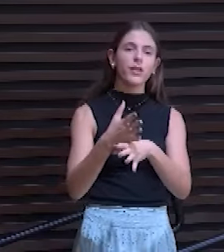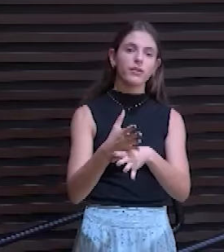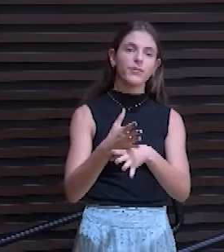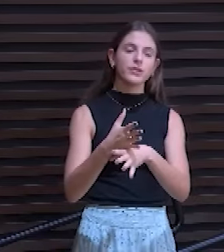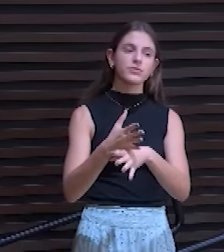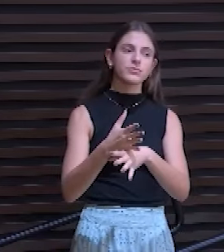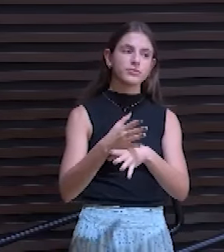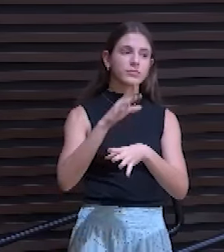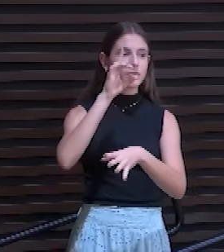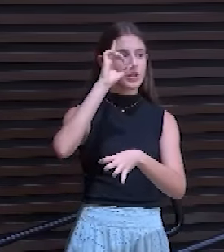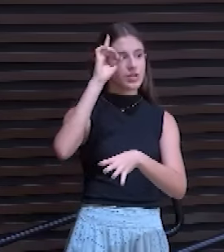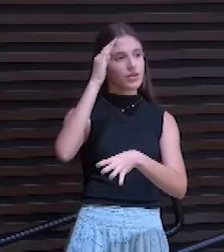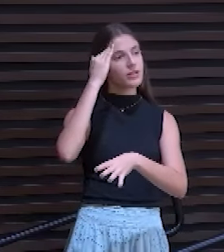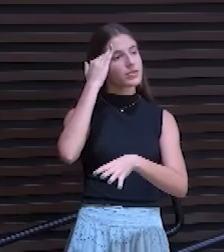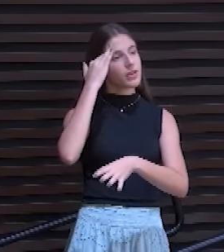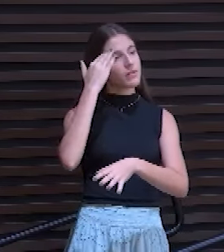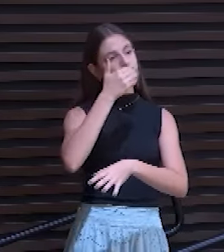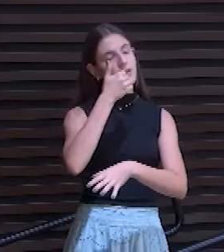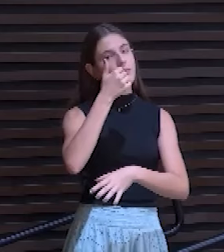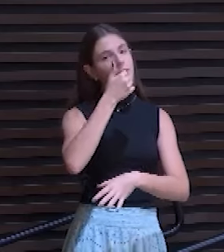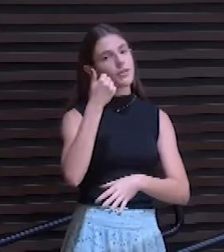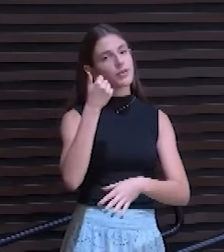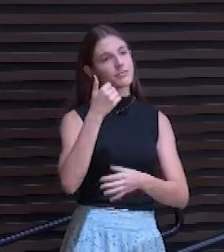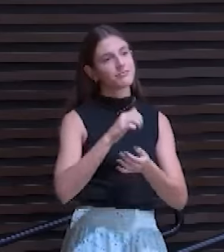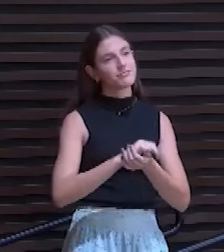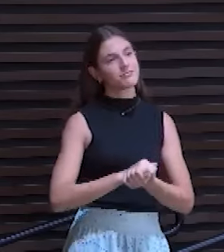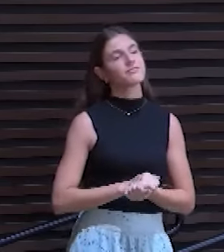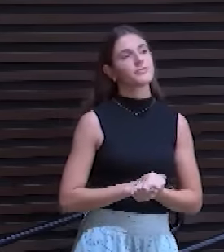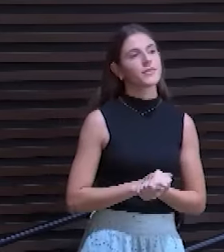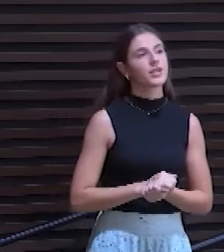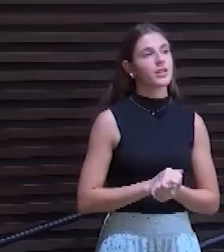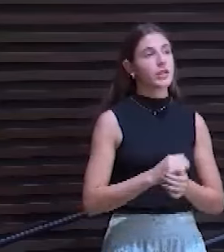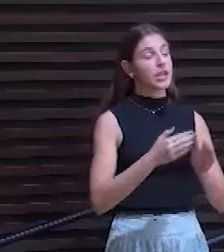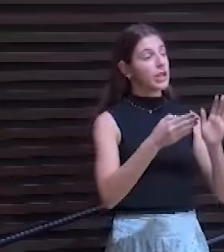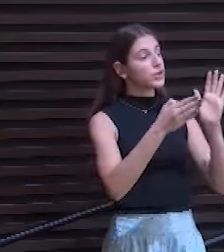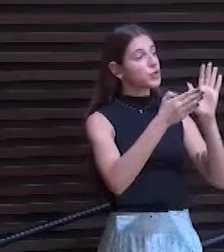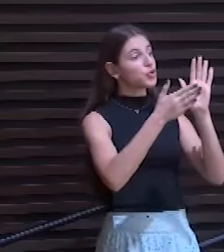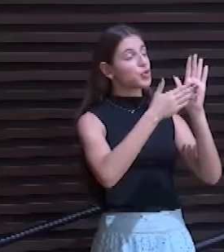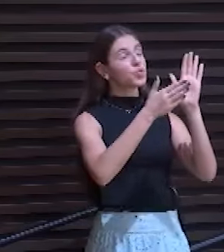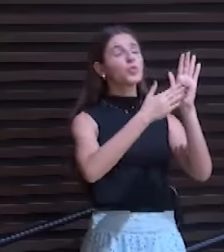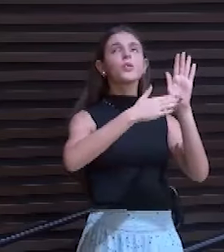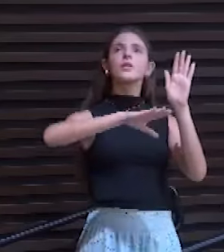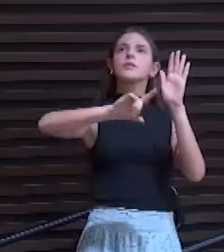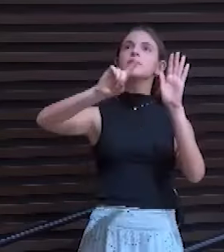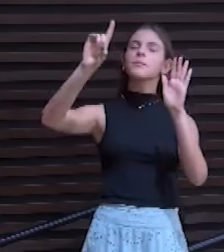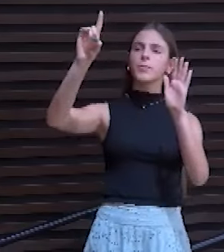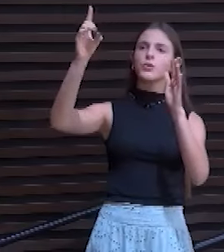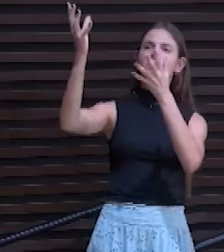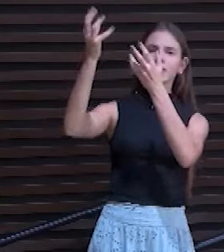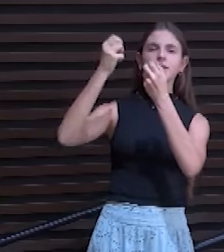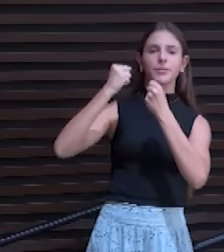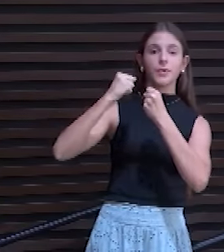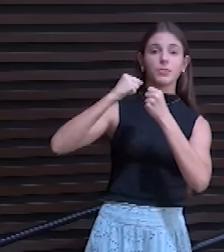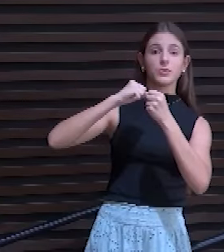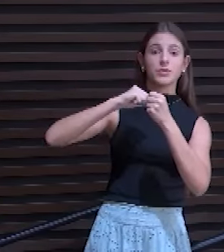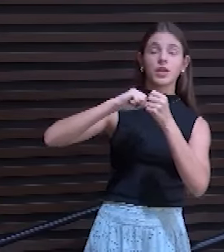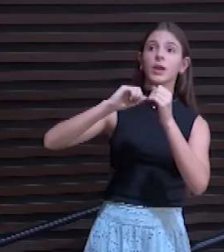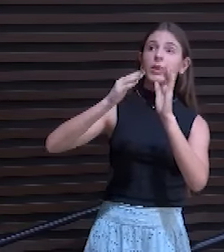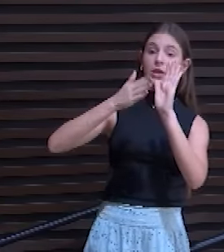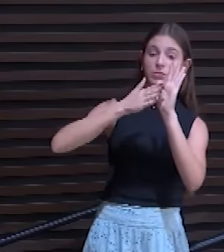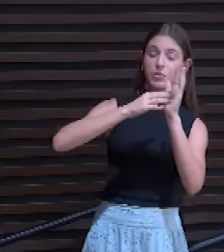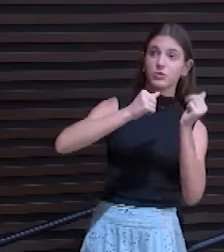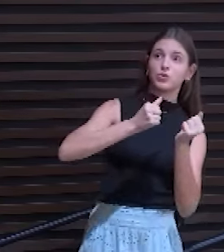o que é melhor ou não sabe? Davi diz assim, das tuas mãos recebemos, e das tuas mãos tu damos.